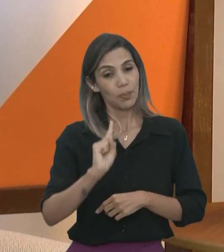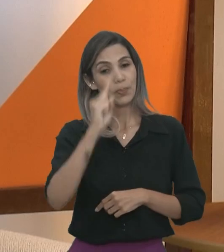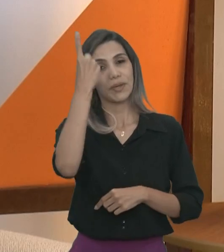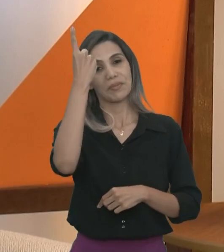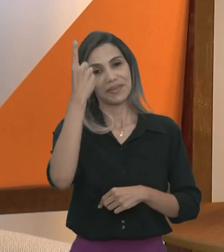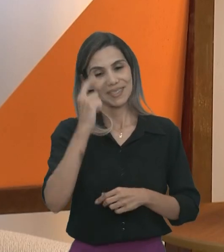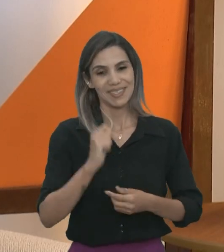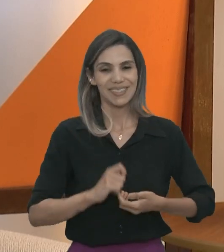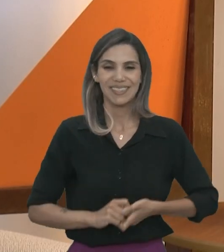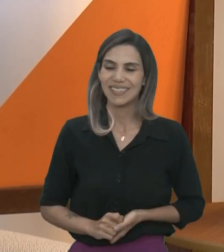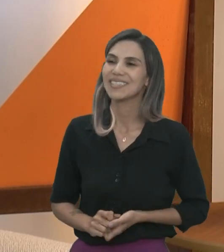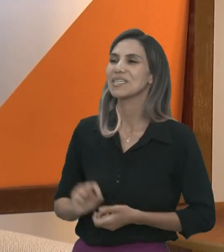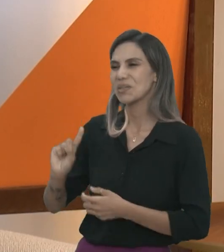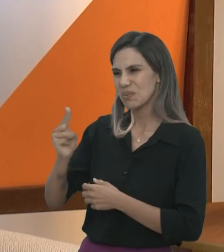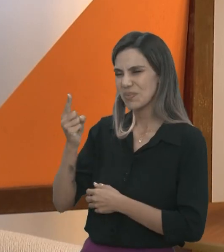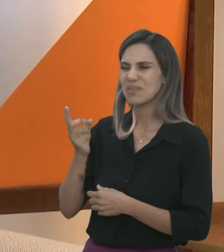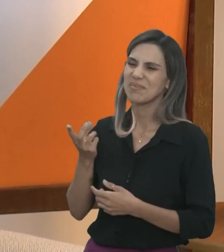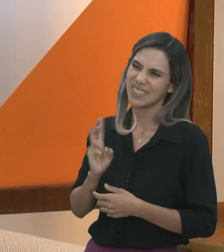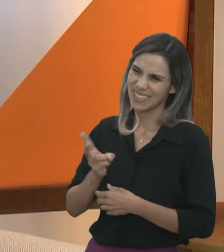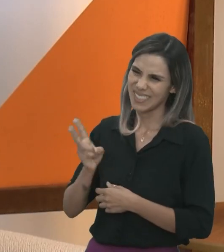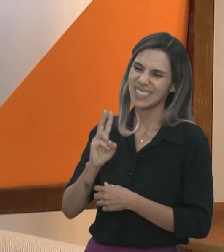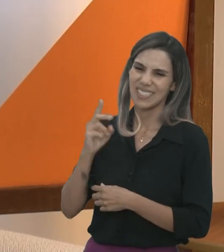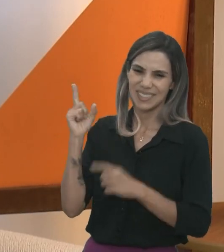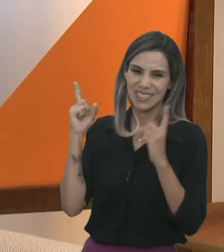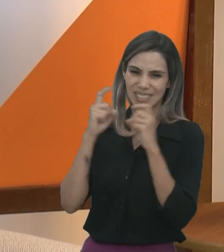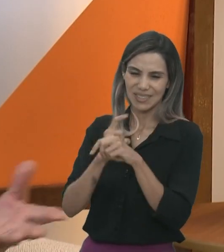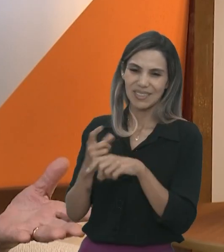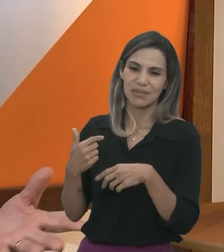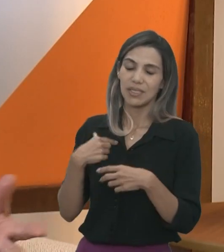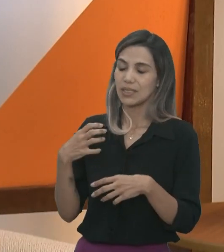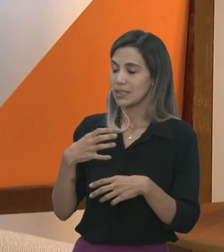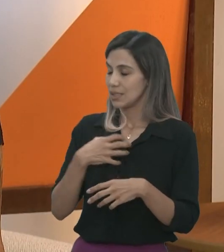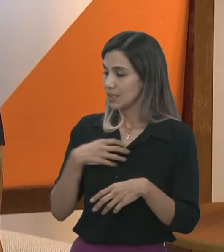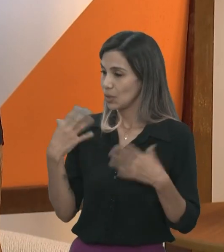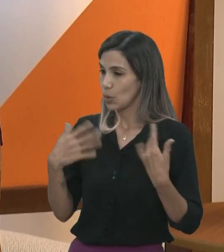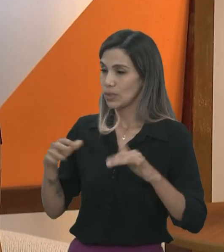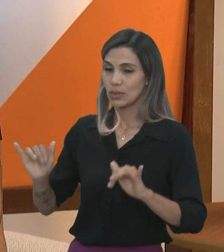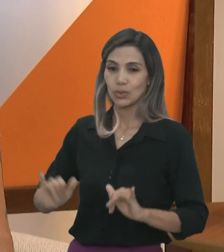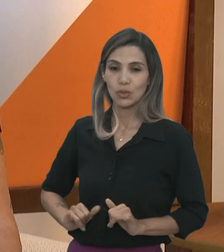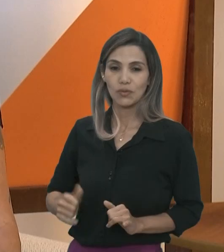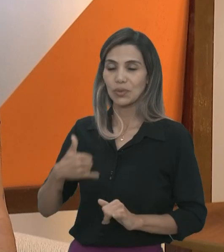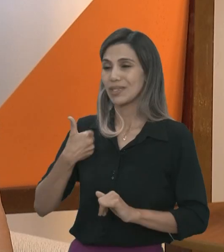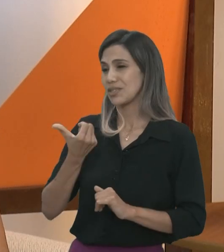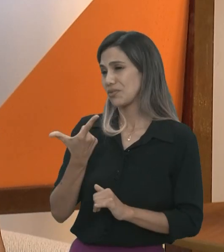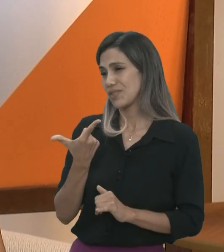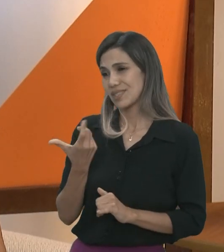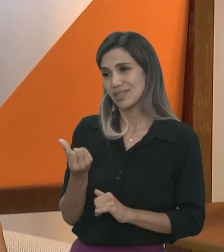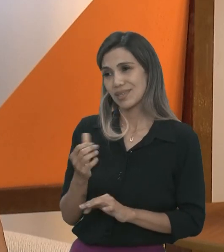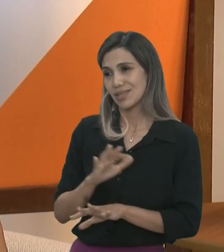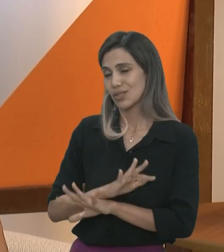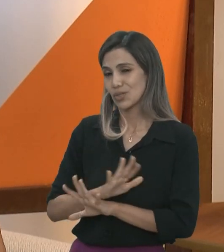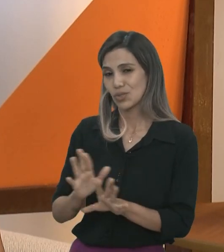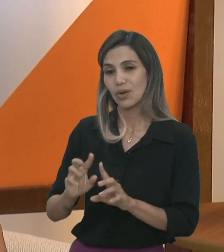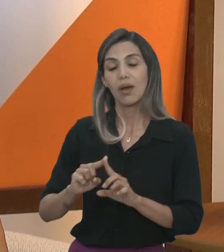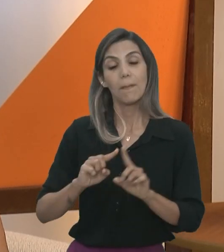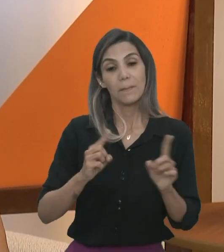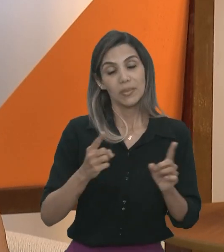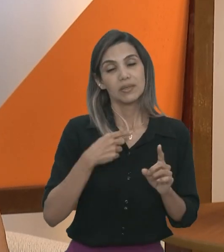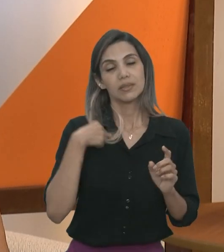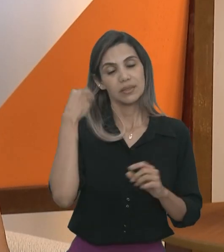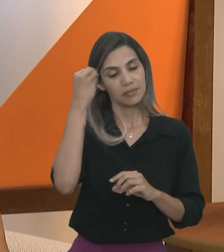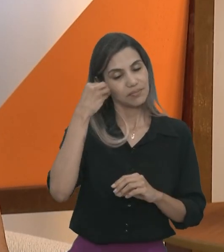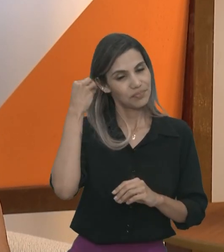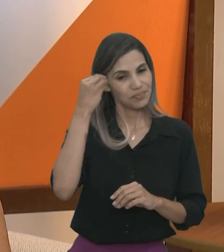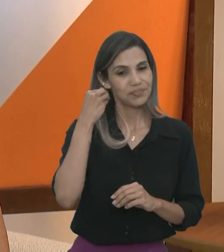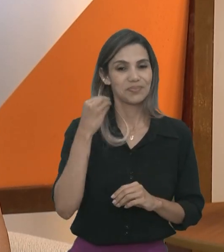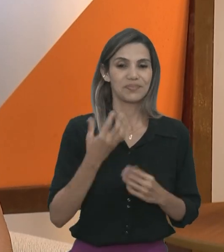O primeiro é sempre mais difícil, né, professora? Nossa, eu sofria, estava com 26 anos só, né, mas foi uma experiência incrível que me